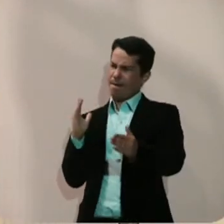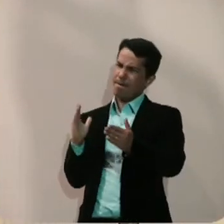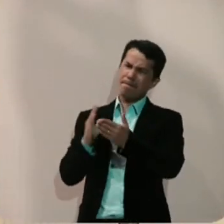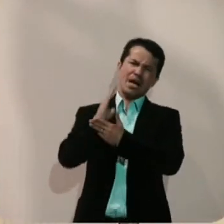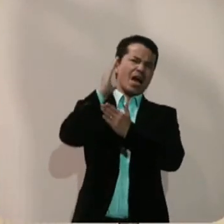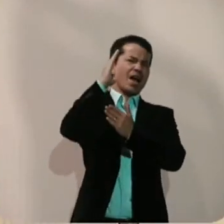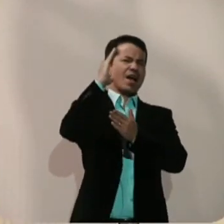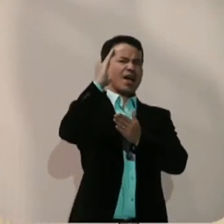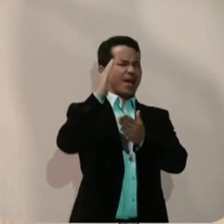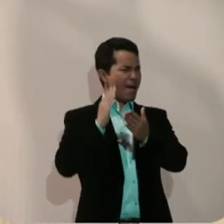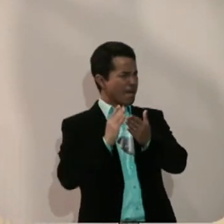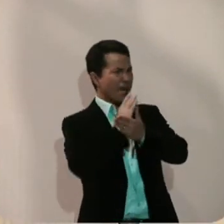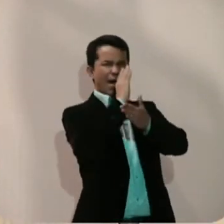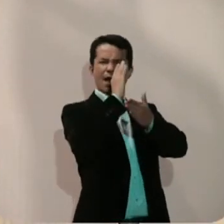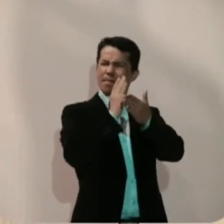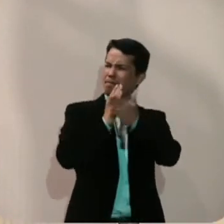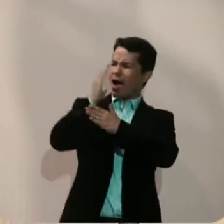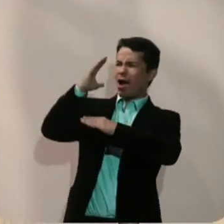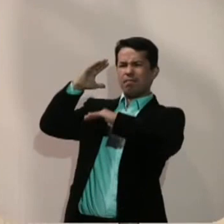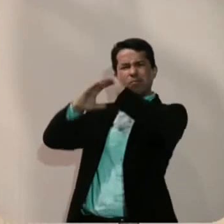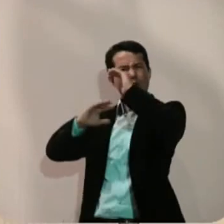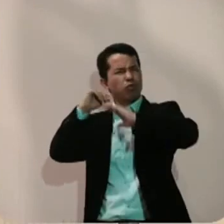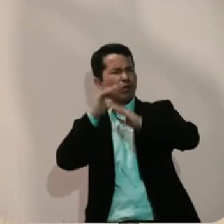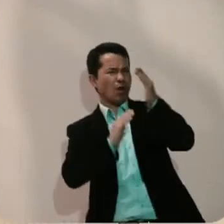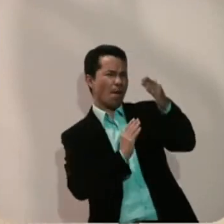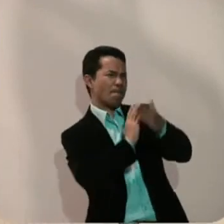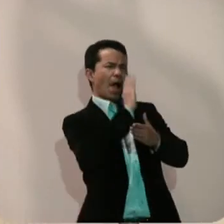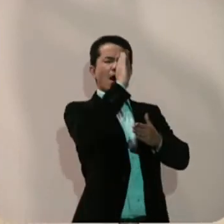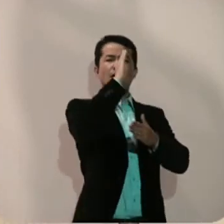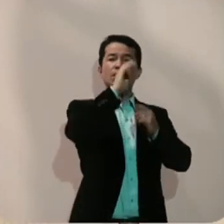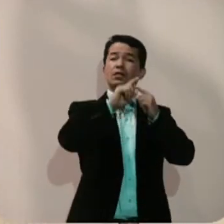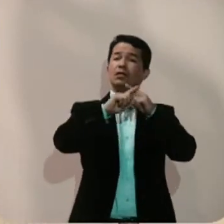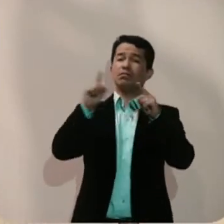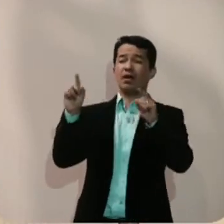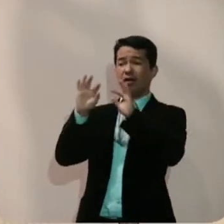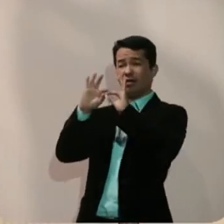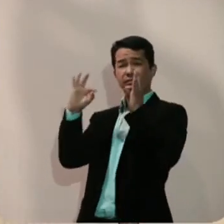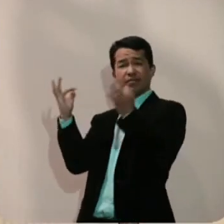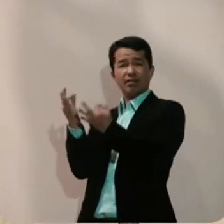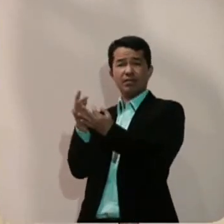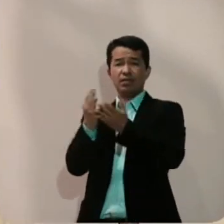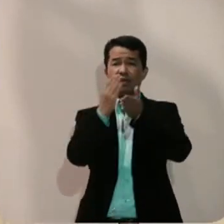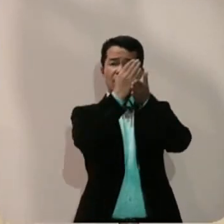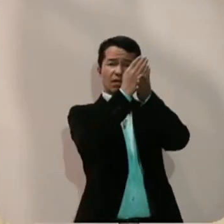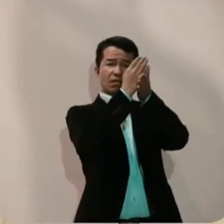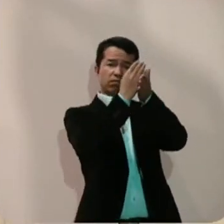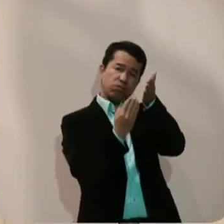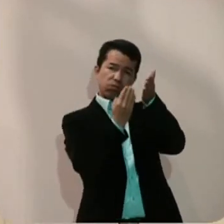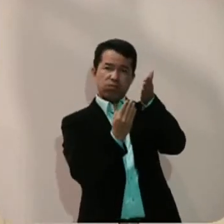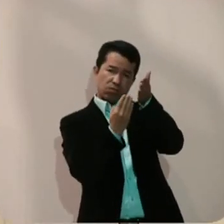várias áreas da vida, mas foi um fracasso tremendo em termos de família, de relacionamentos,